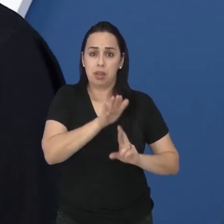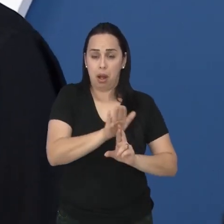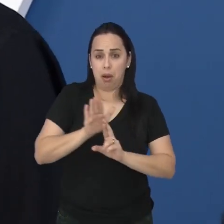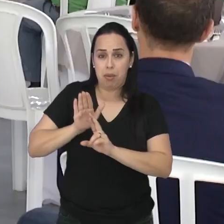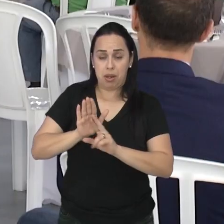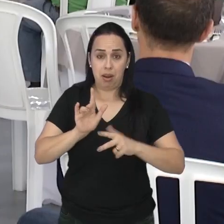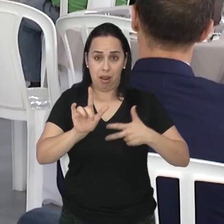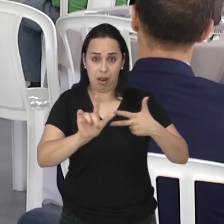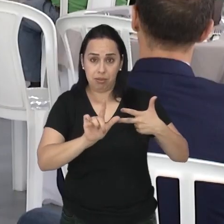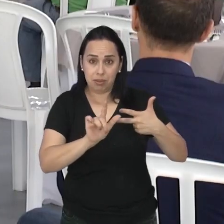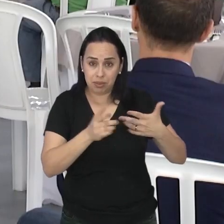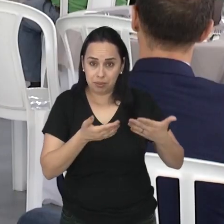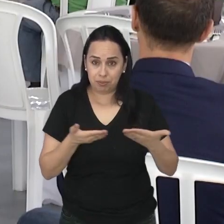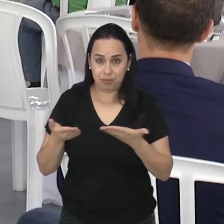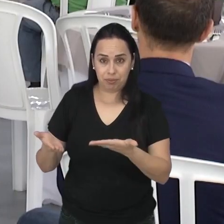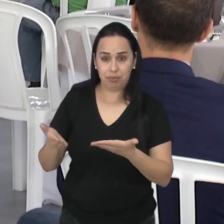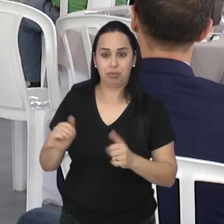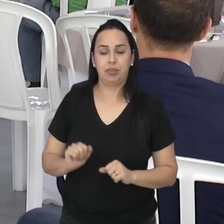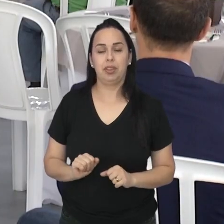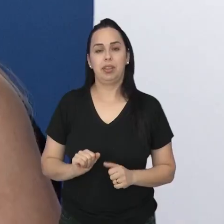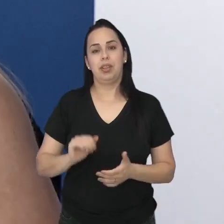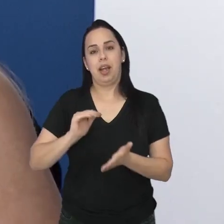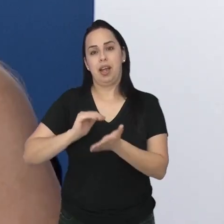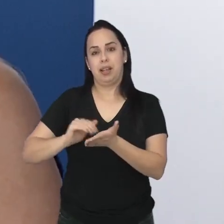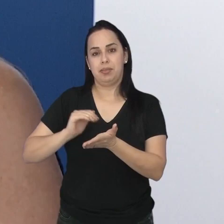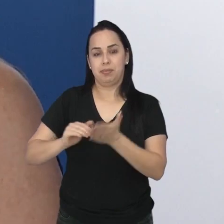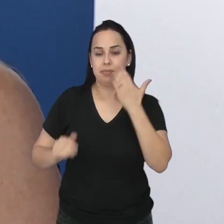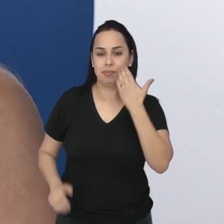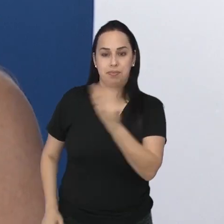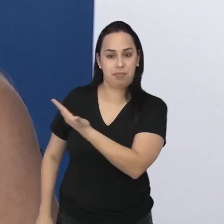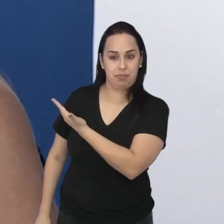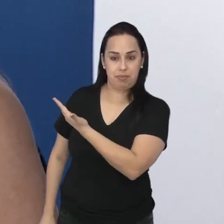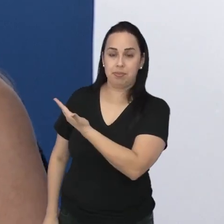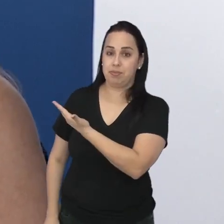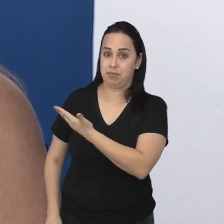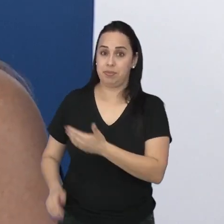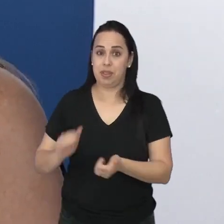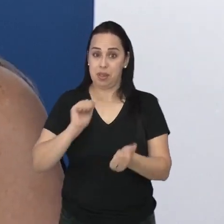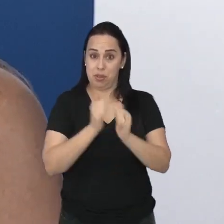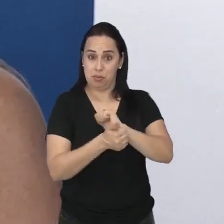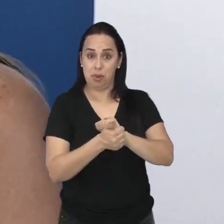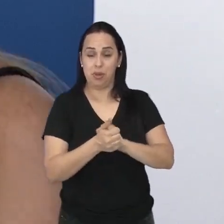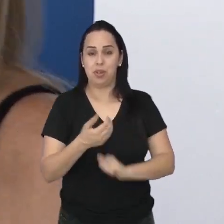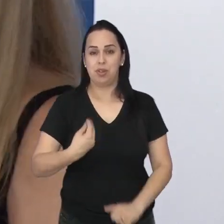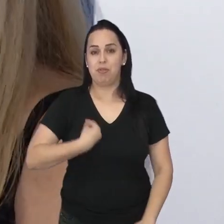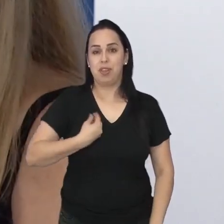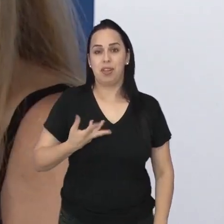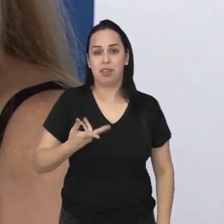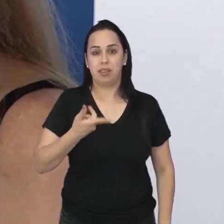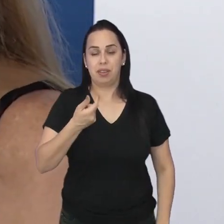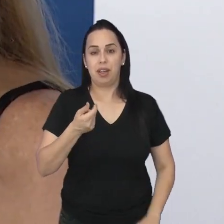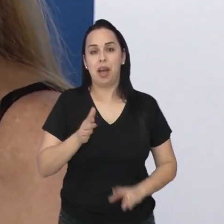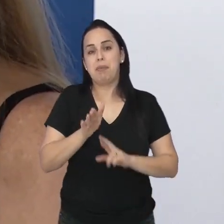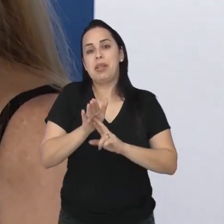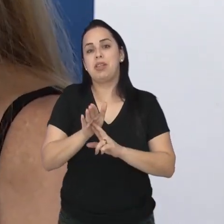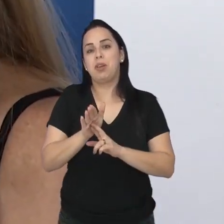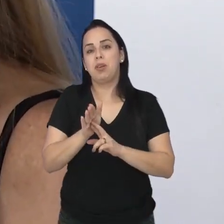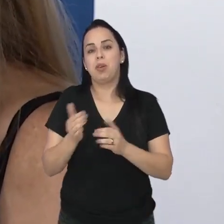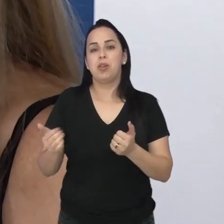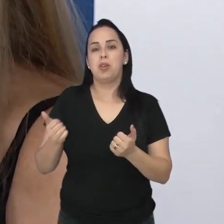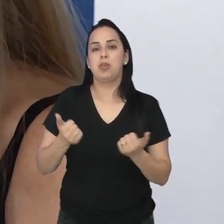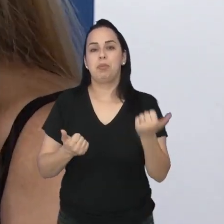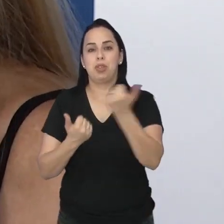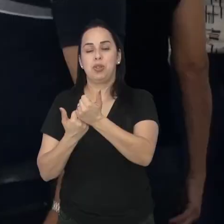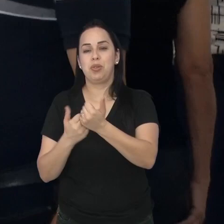representaram o poder legislativo na solenidade. Kátia Machado, secretária de Esporte e Qualidade de Vida, representou o prefeito